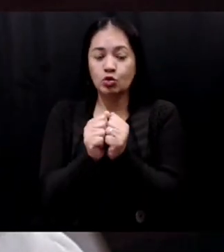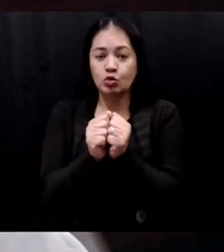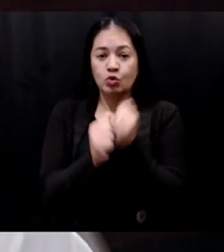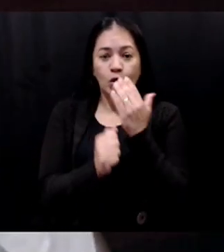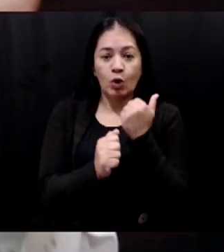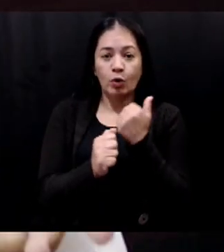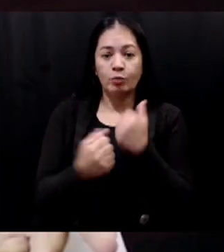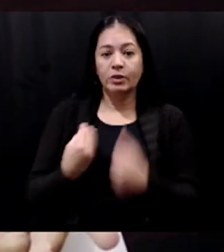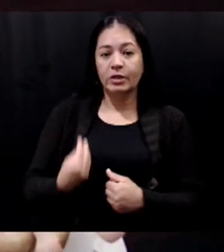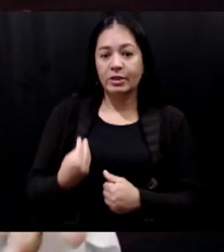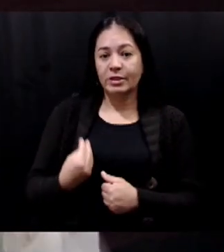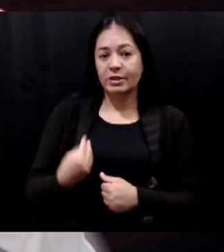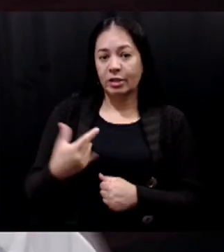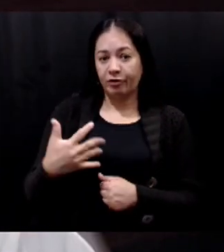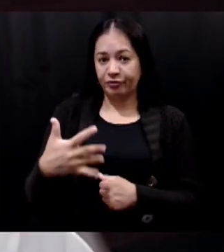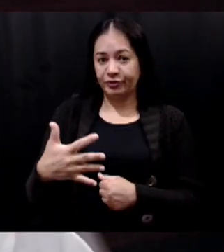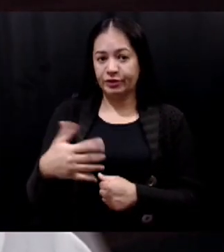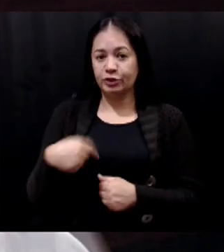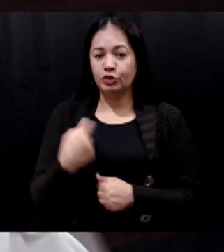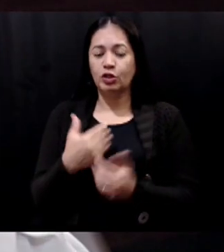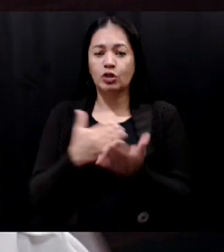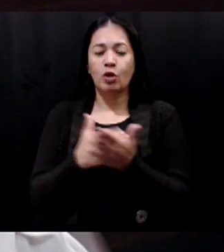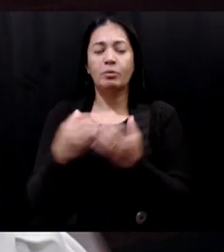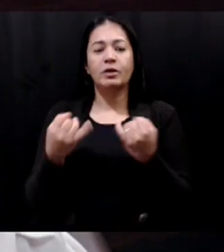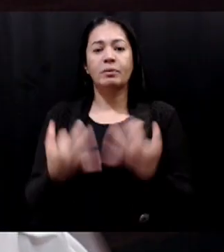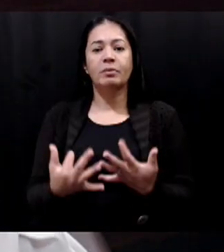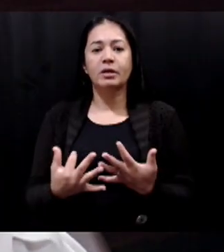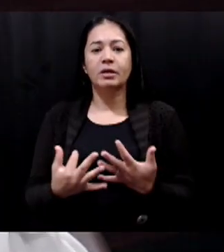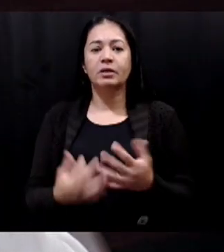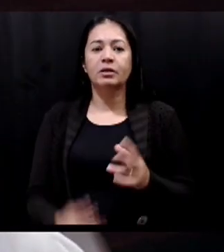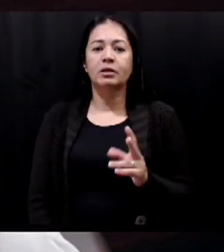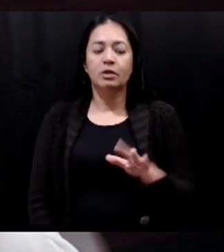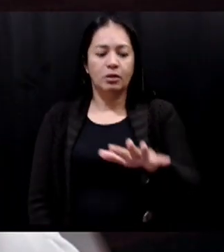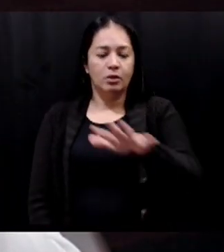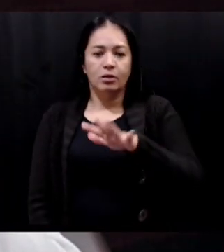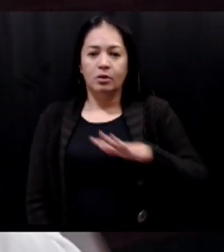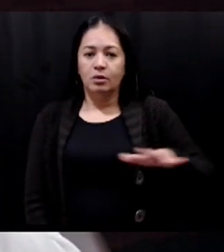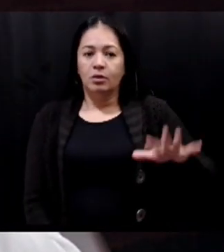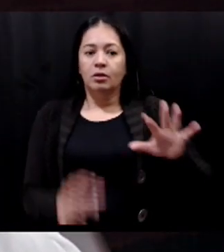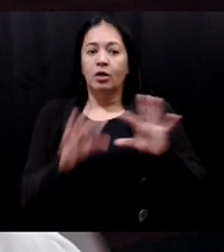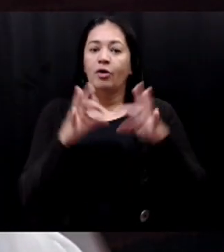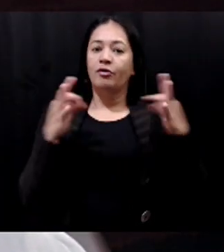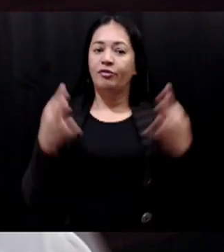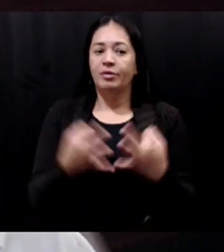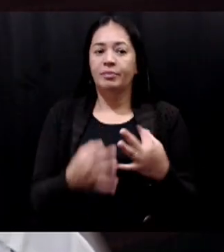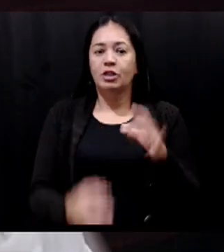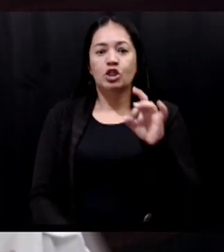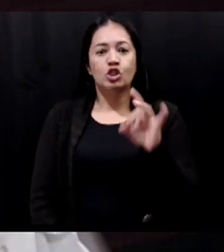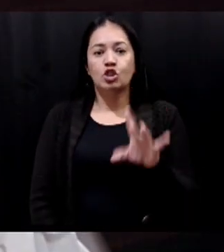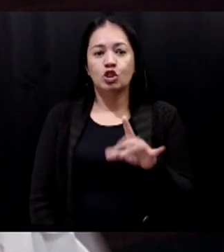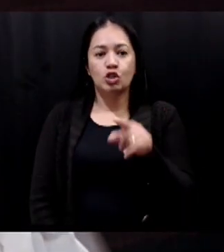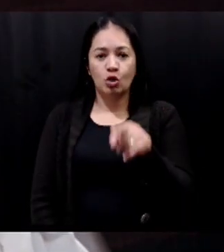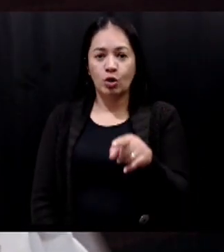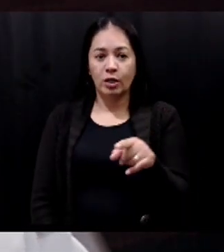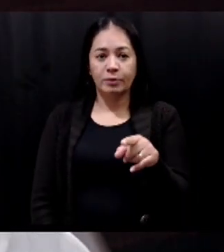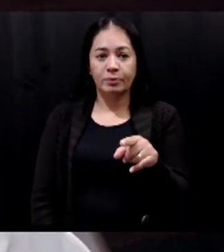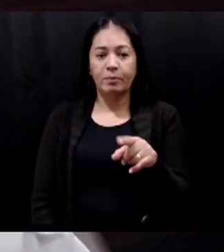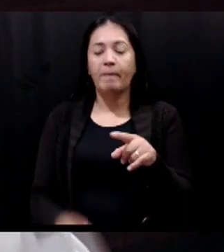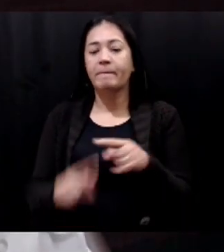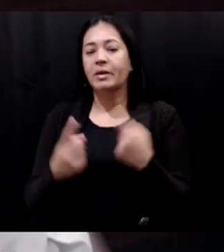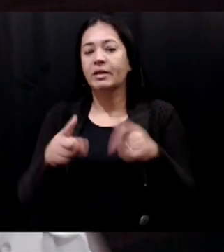a gente começa a falar disso em questão de ambiente familiar. Não só o ambiente que você está inserido, mas o ambiente